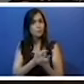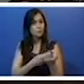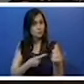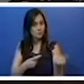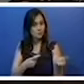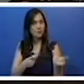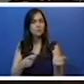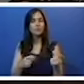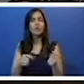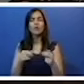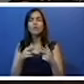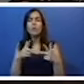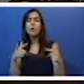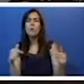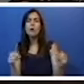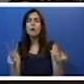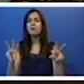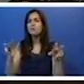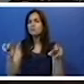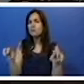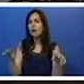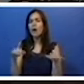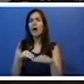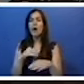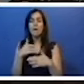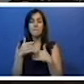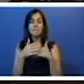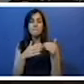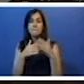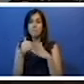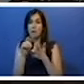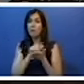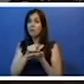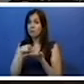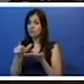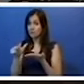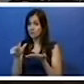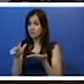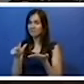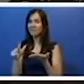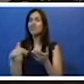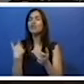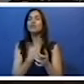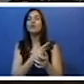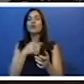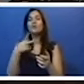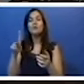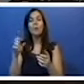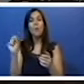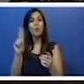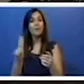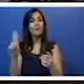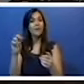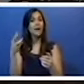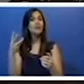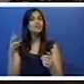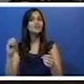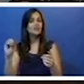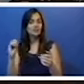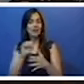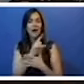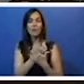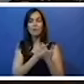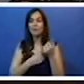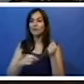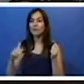mãos num lugar bem confortável bem limpinho mãozinhas e higienizados nós vamos para a unidade 30 da